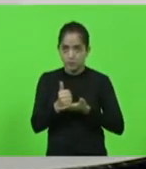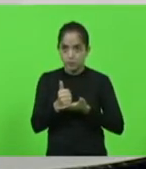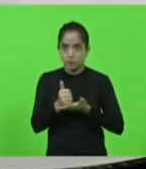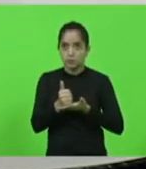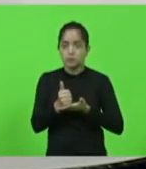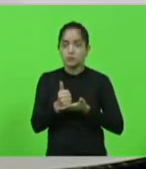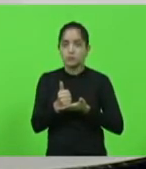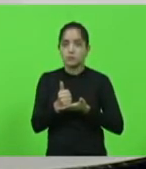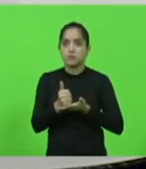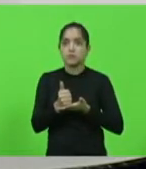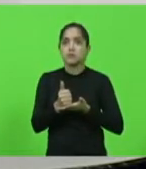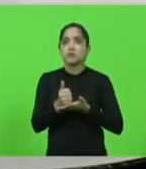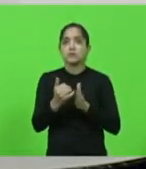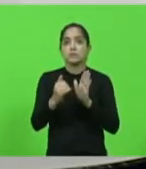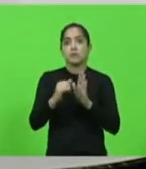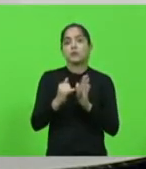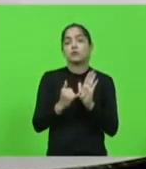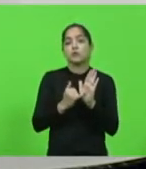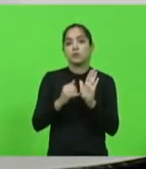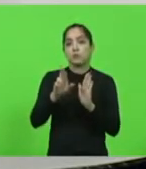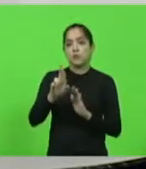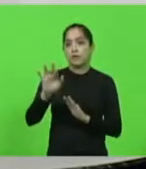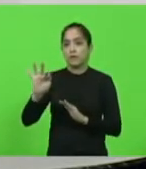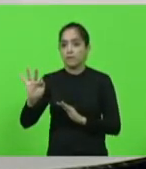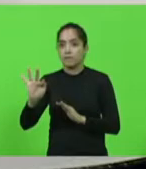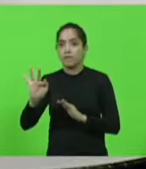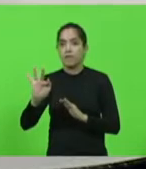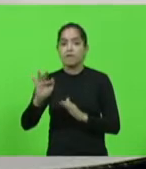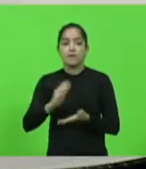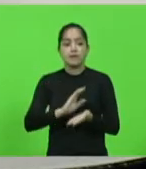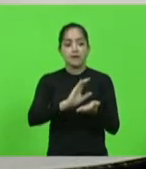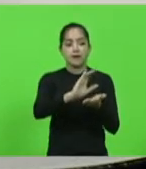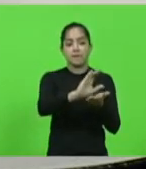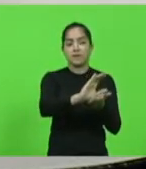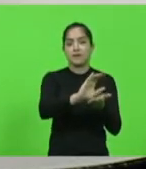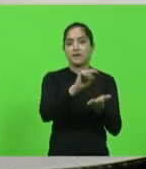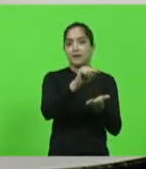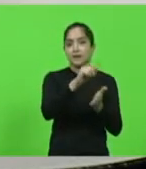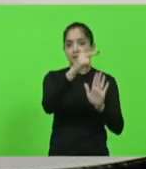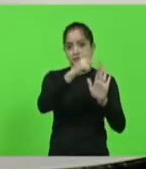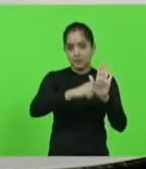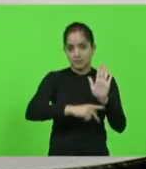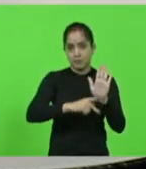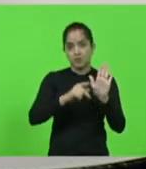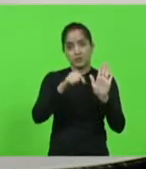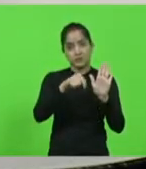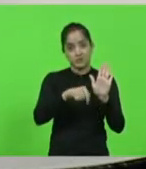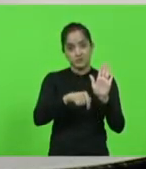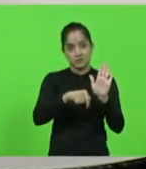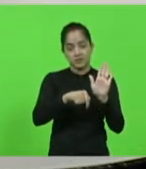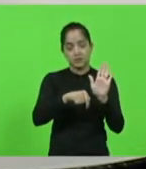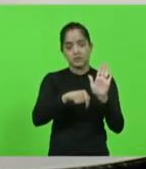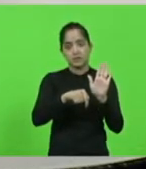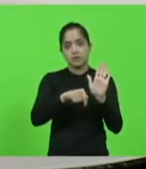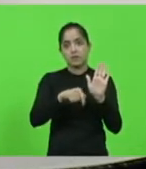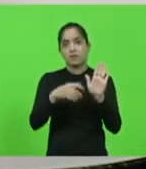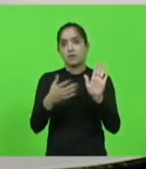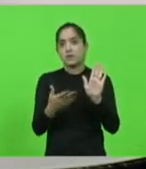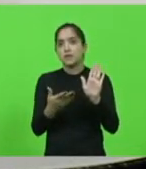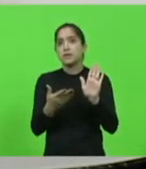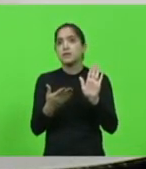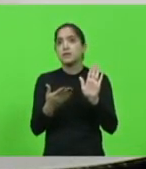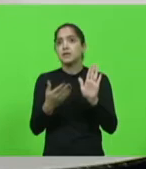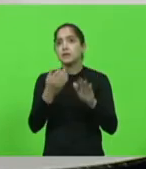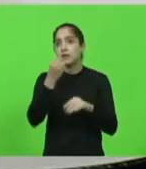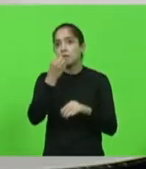meio do imposto de renda e aplicados em projetos aqui. E é oportuna a sua